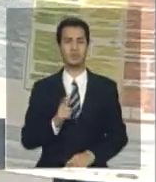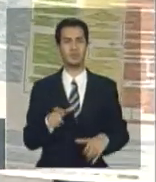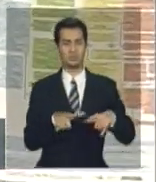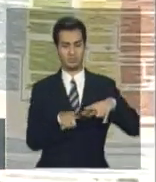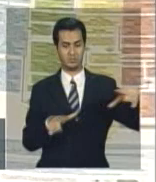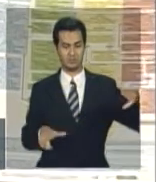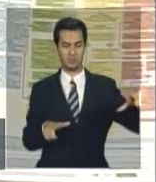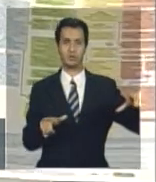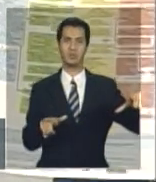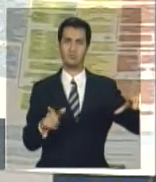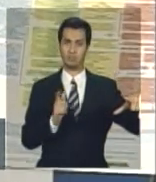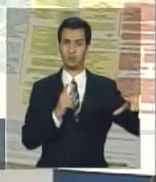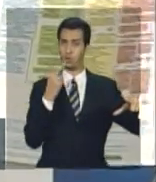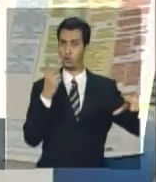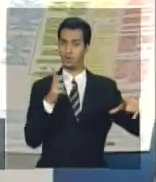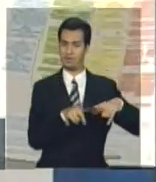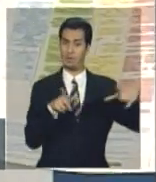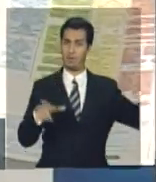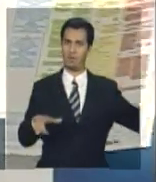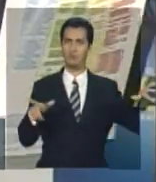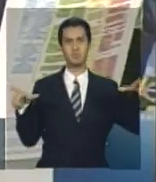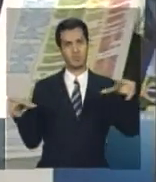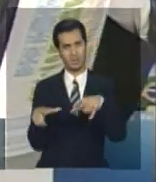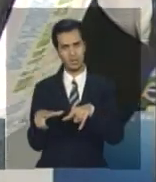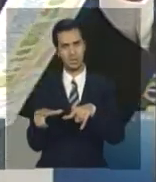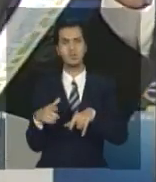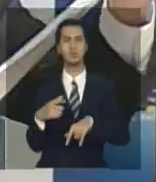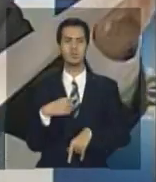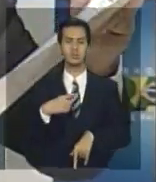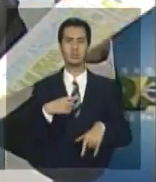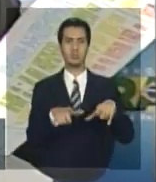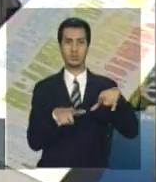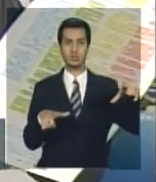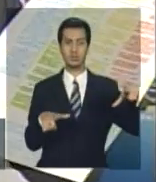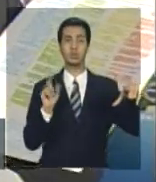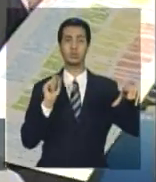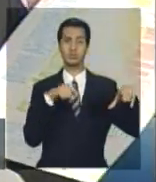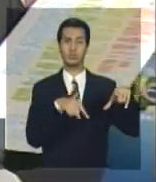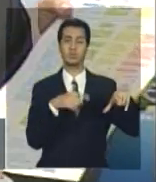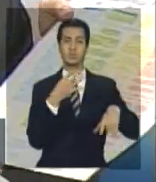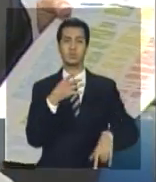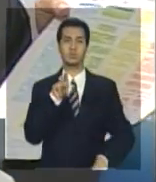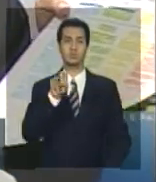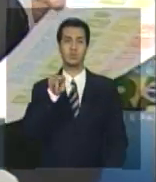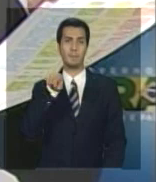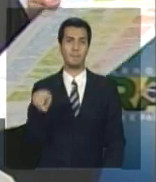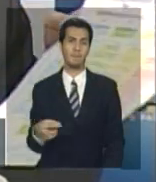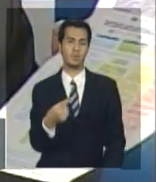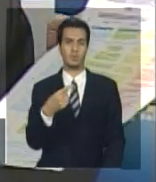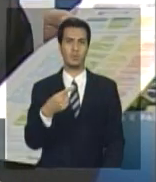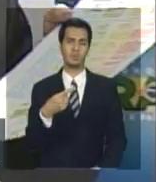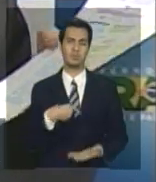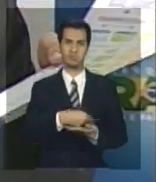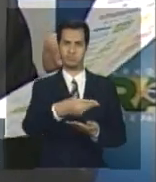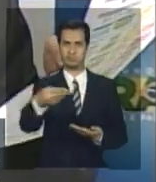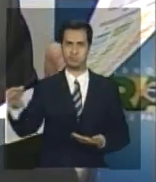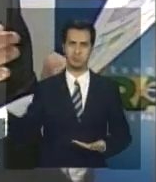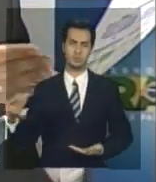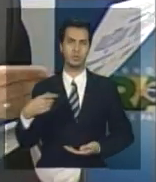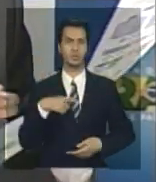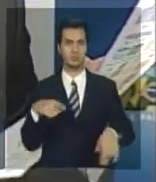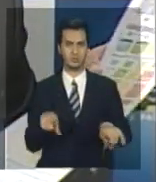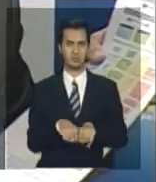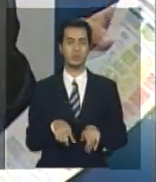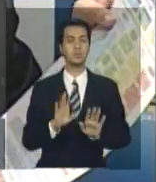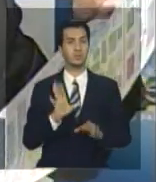vou mostrar a menor. São 450 mil protocolos. Esse protocolo foi reatualizado, então está no site do Ministério. Nós